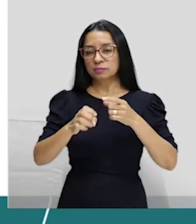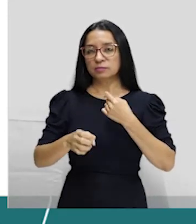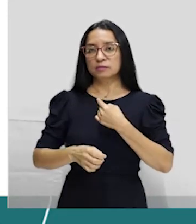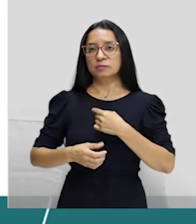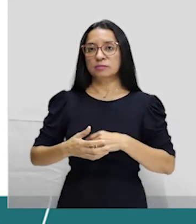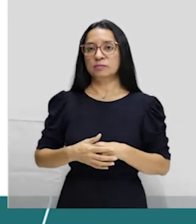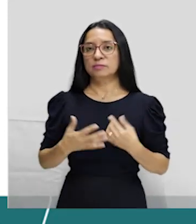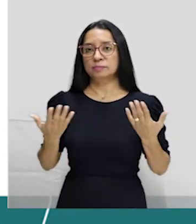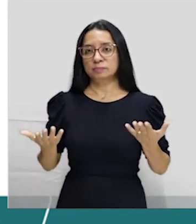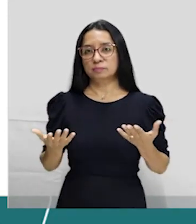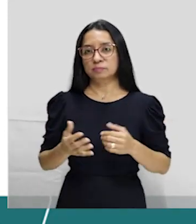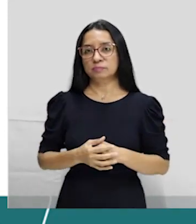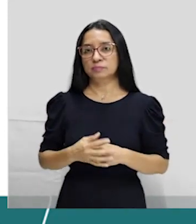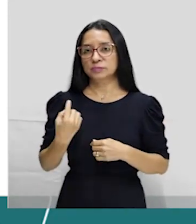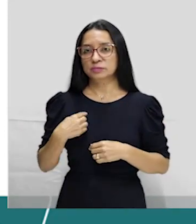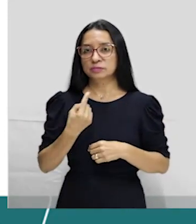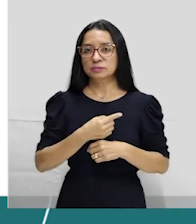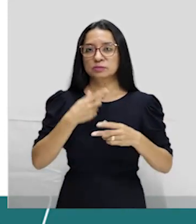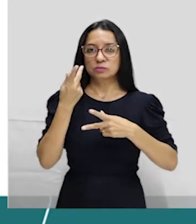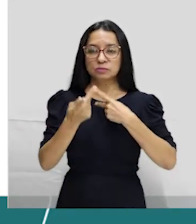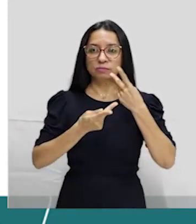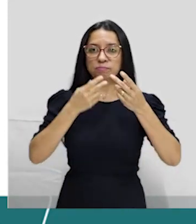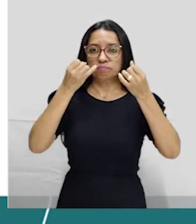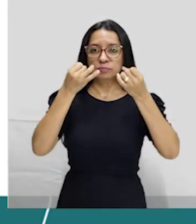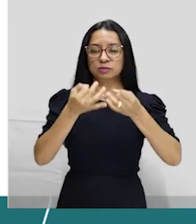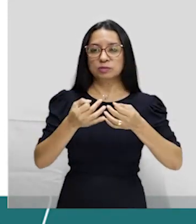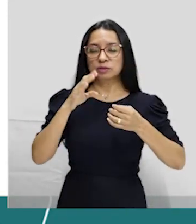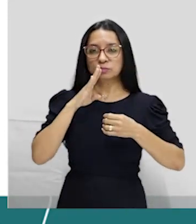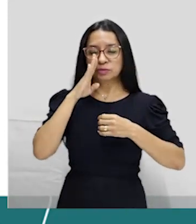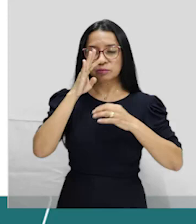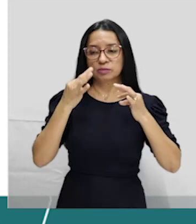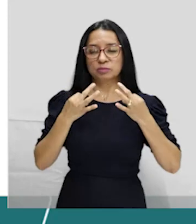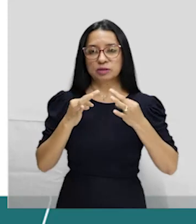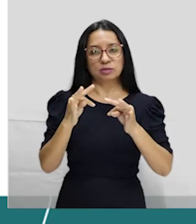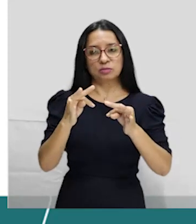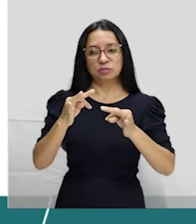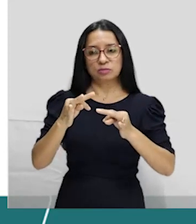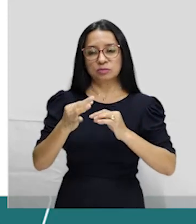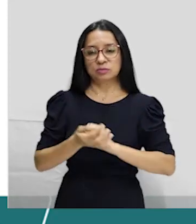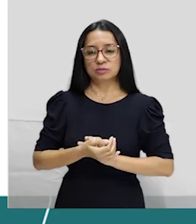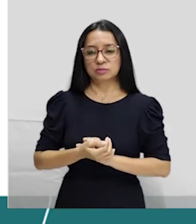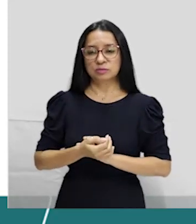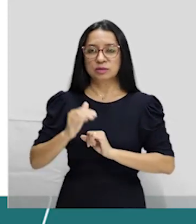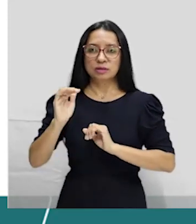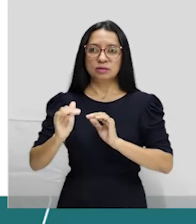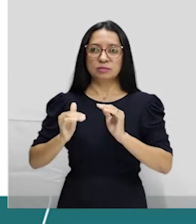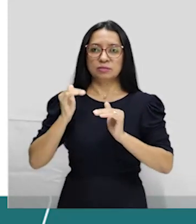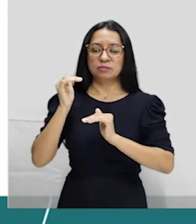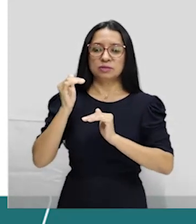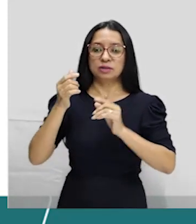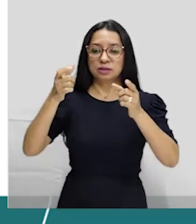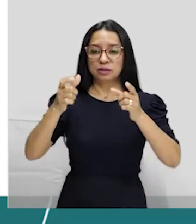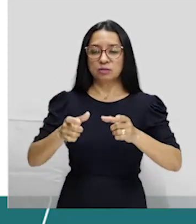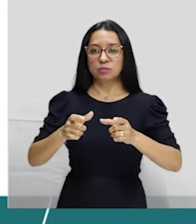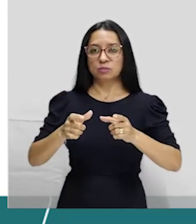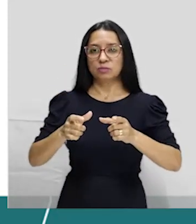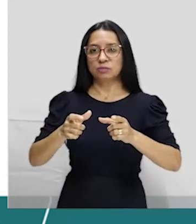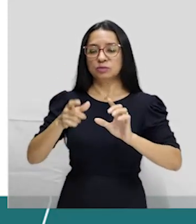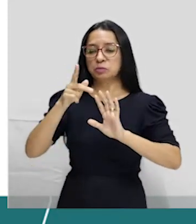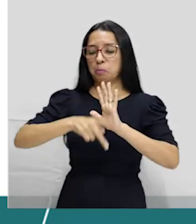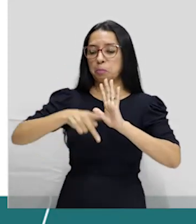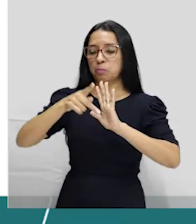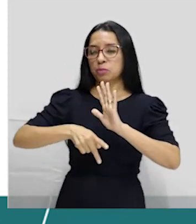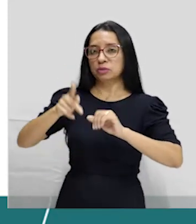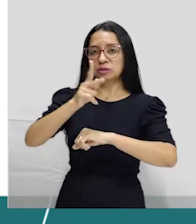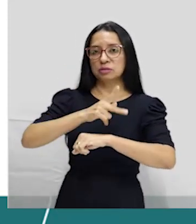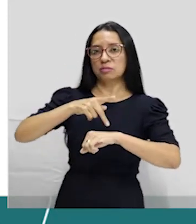Paris. Galerinha, nós estamos aí falando, principalmente tecnologia de ponta, vai estar principalmente onde? Na potência central,